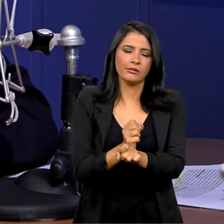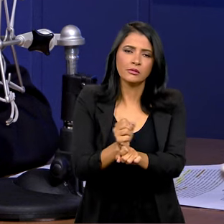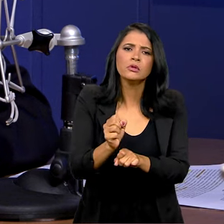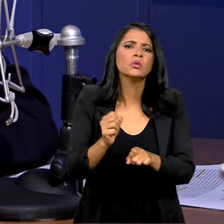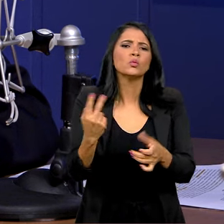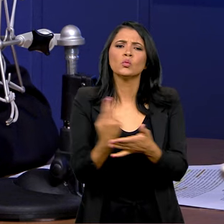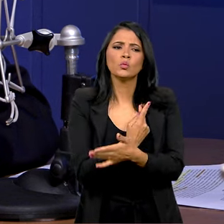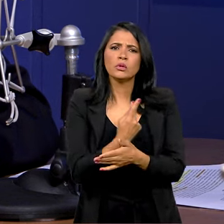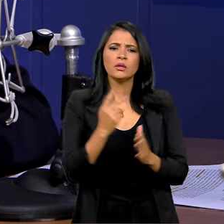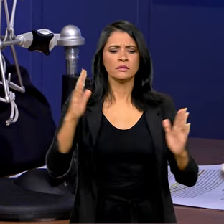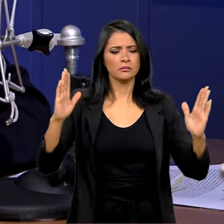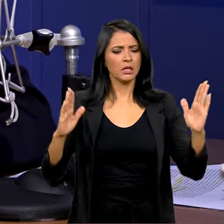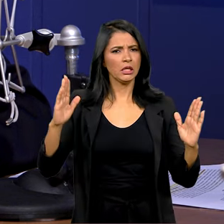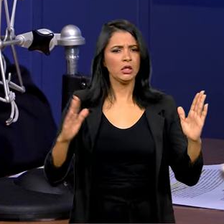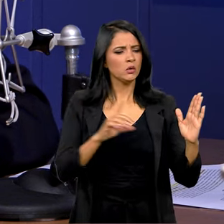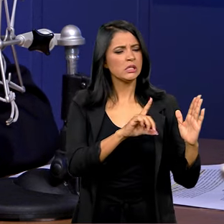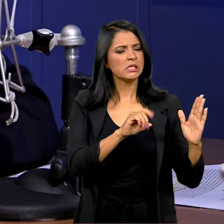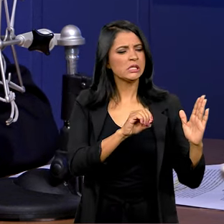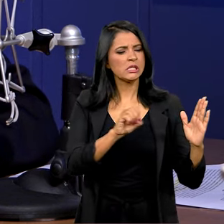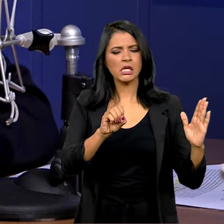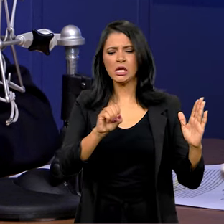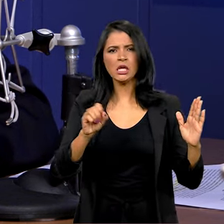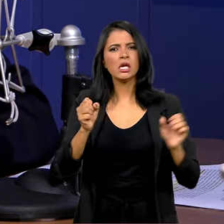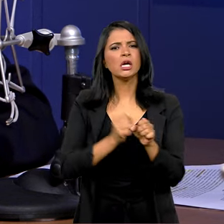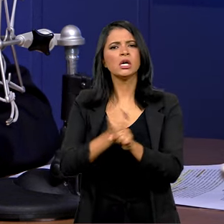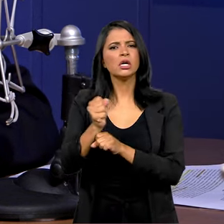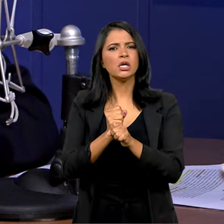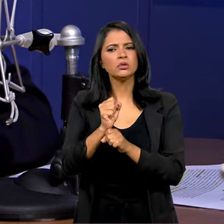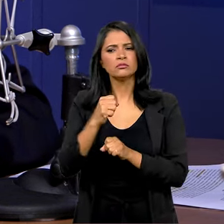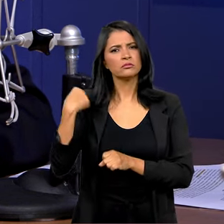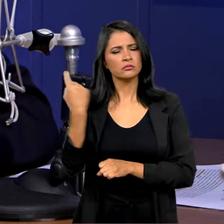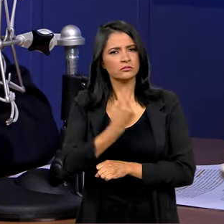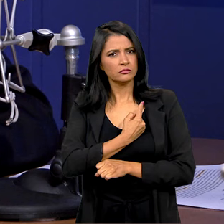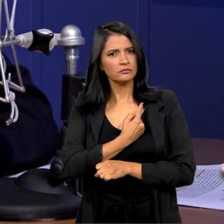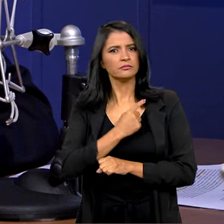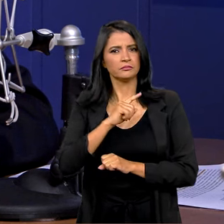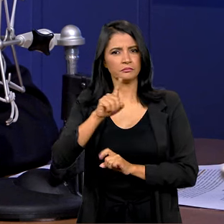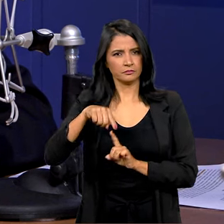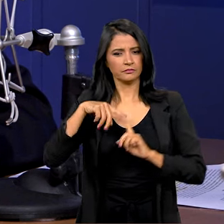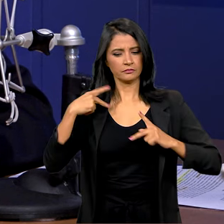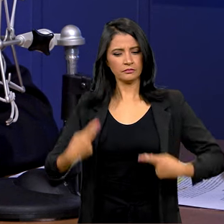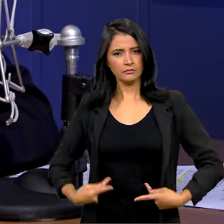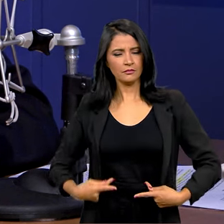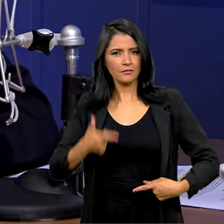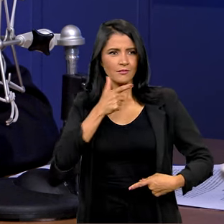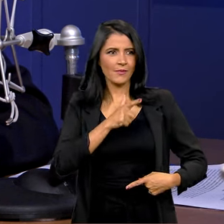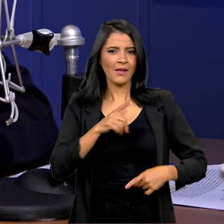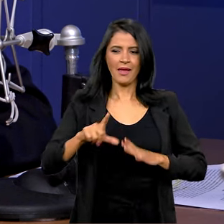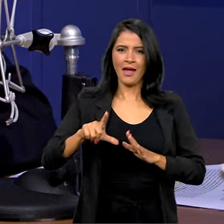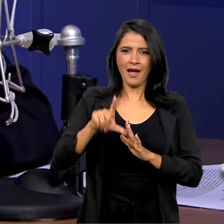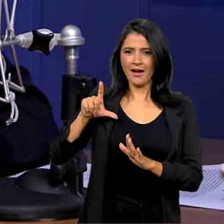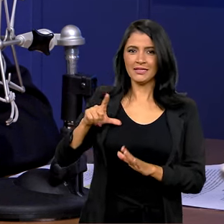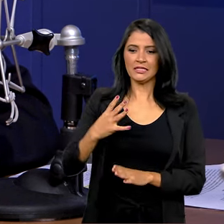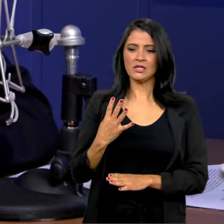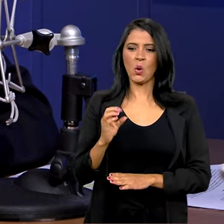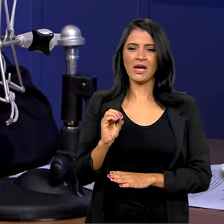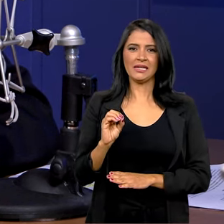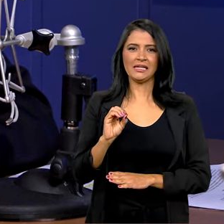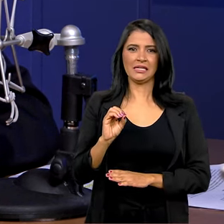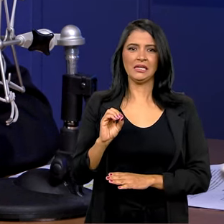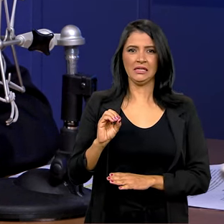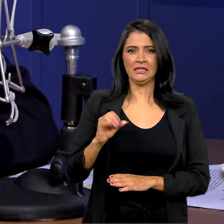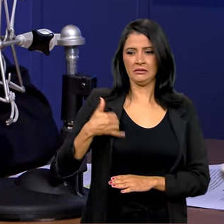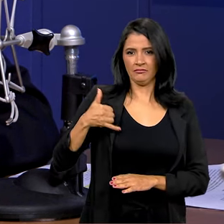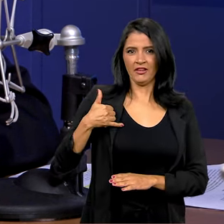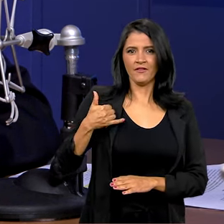nos fez em 100 anos como espécie humana sair de uma expectativa de vida de 40 anos e hoje tem uma